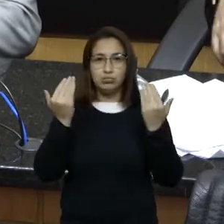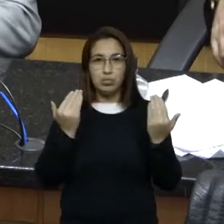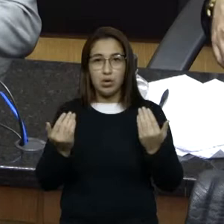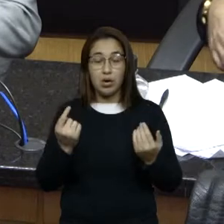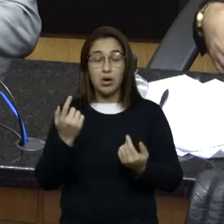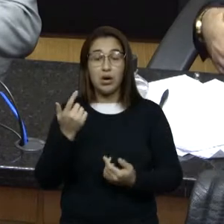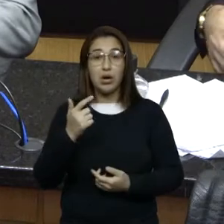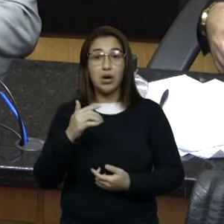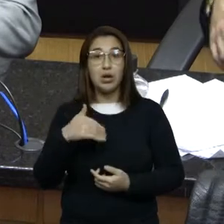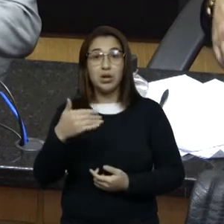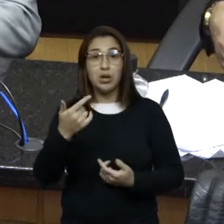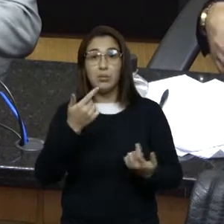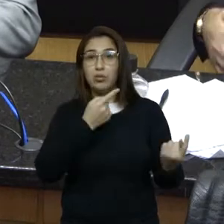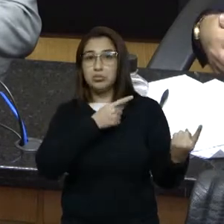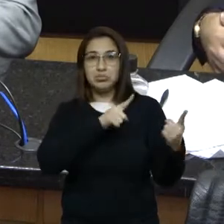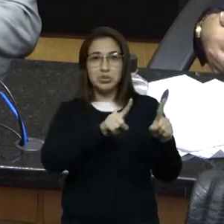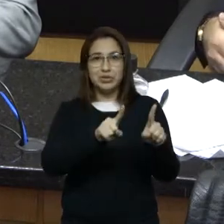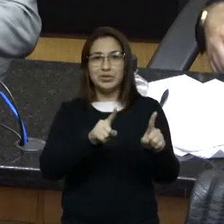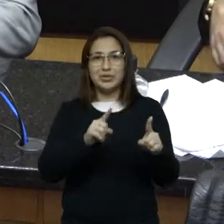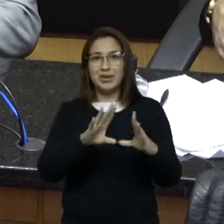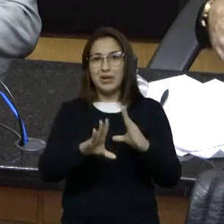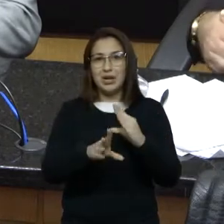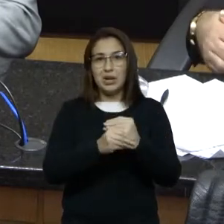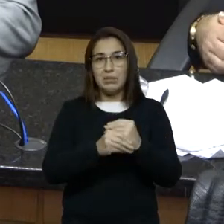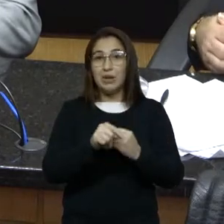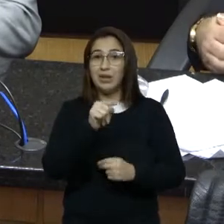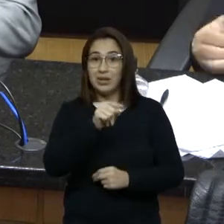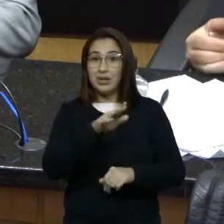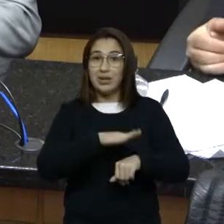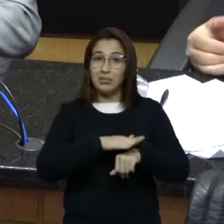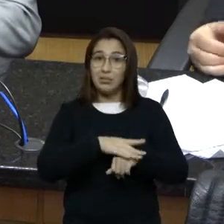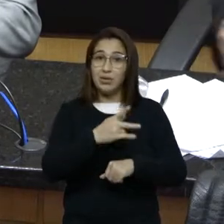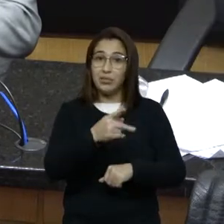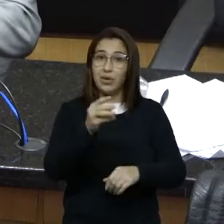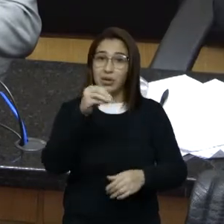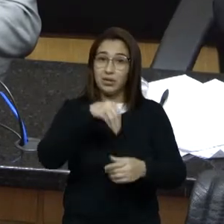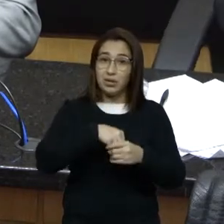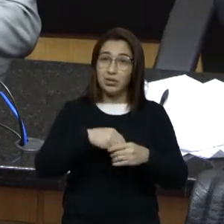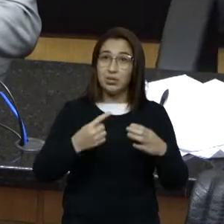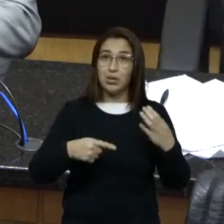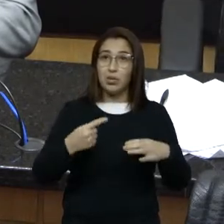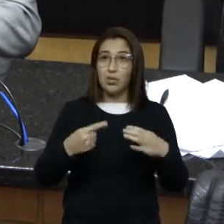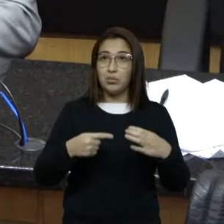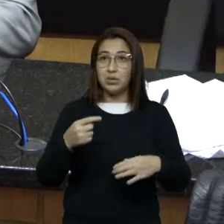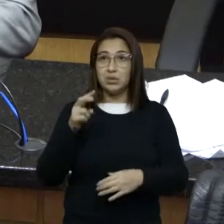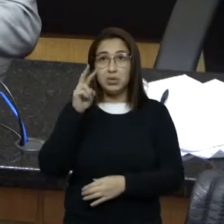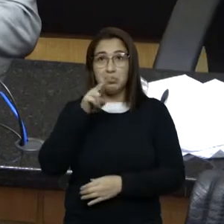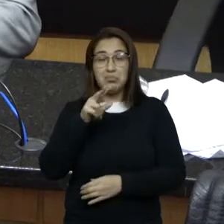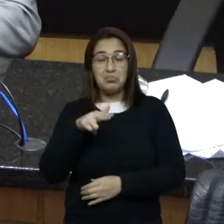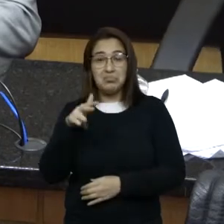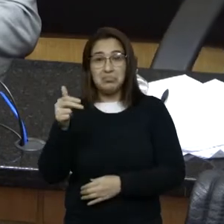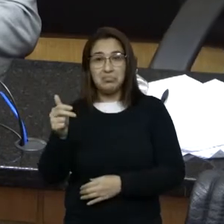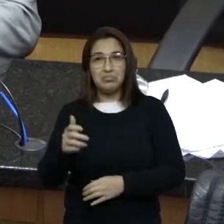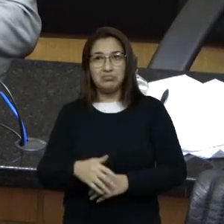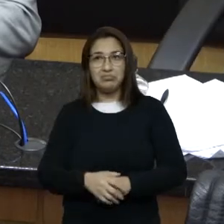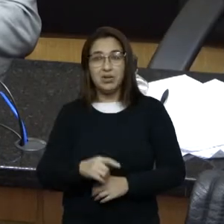rejeitar emenda da qual o deputado Bruno colocou na comissão Isso é isso é uma demonstração de